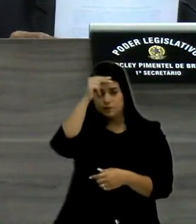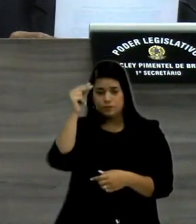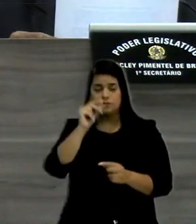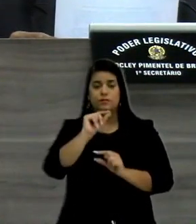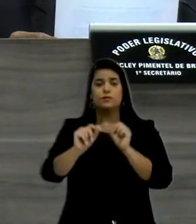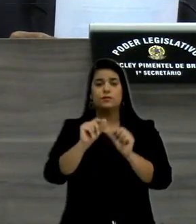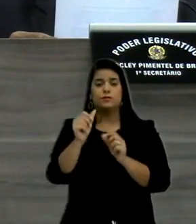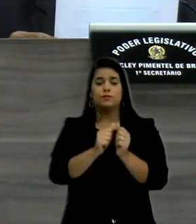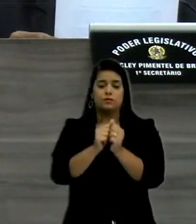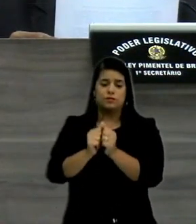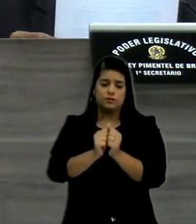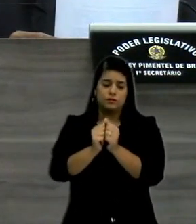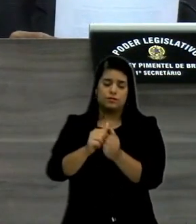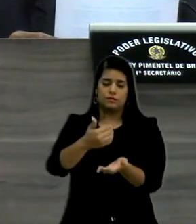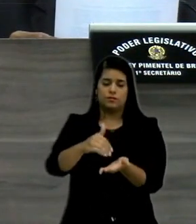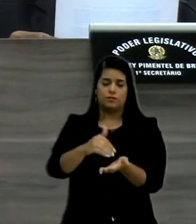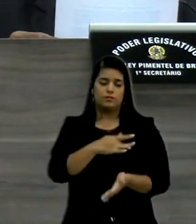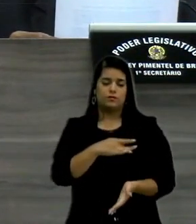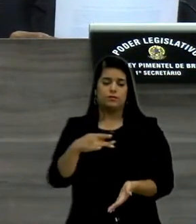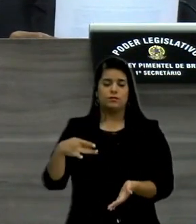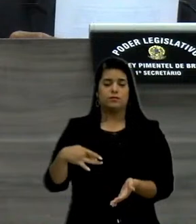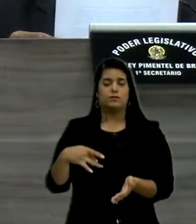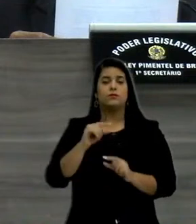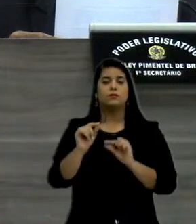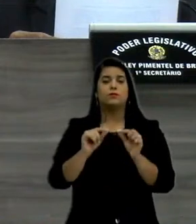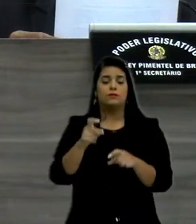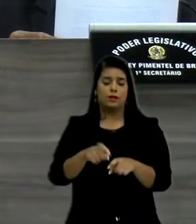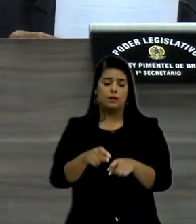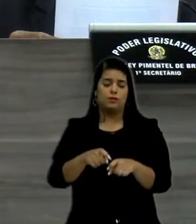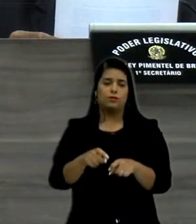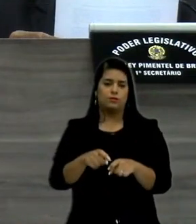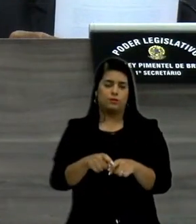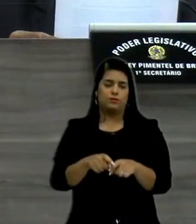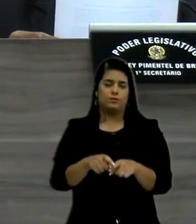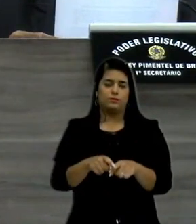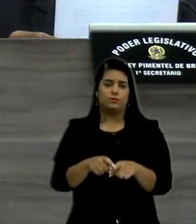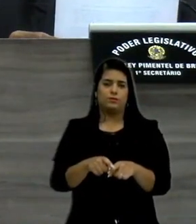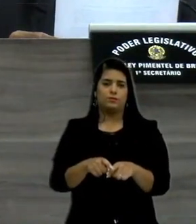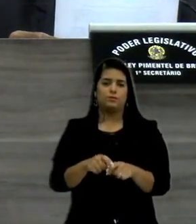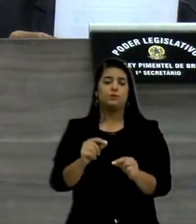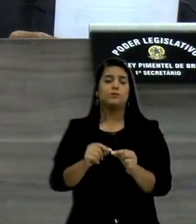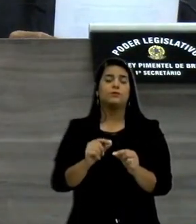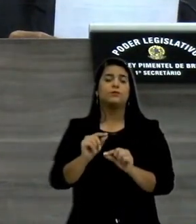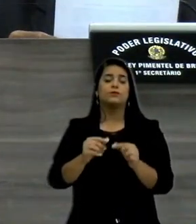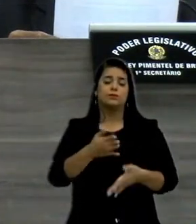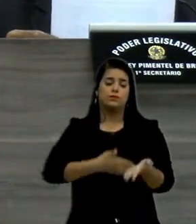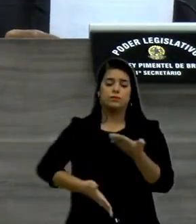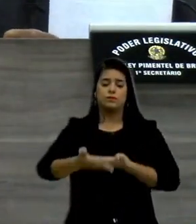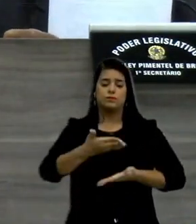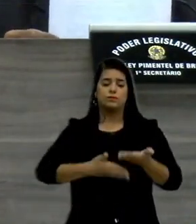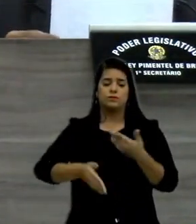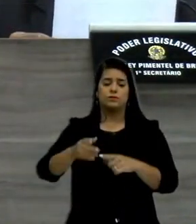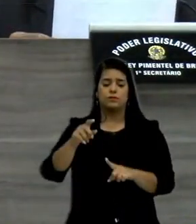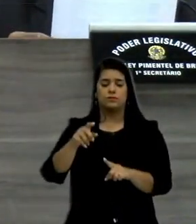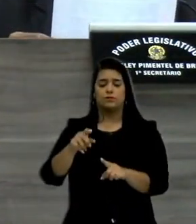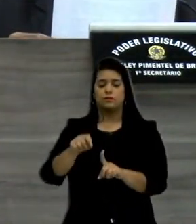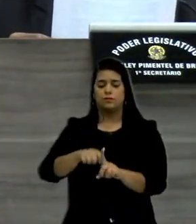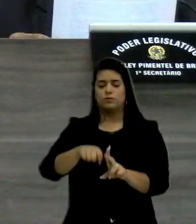por meio da Secretaria Municipal de Saúde, designe um médico da Rede Municipal de Saúde para fazer atendimentos mensais no sítio de